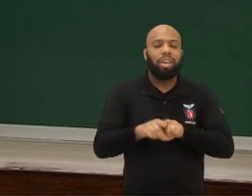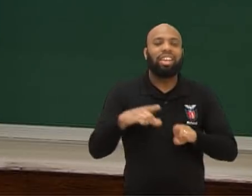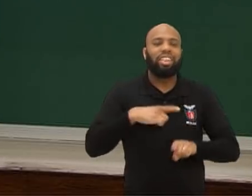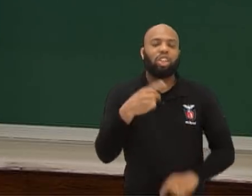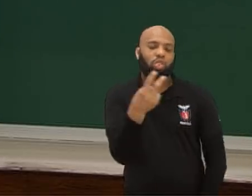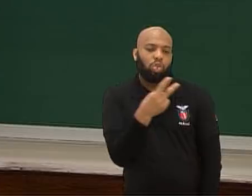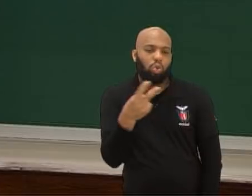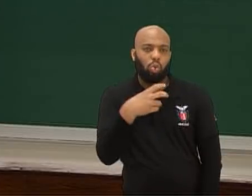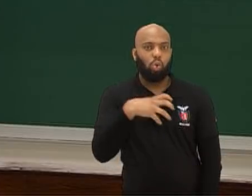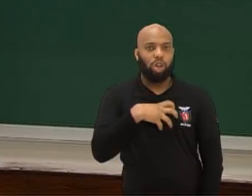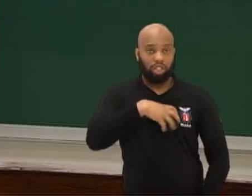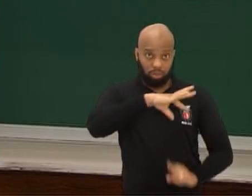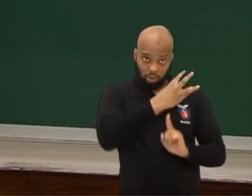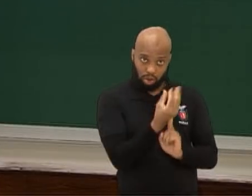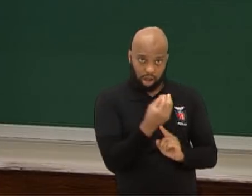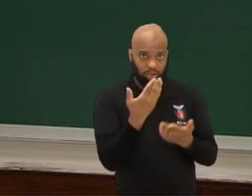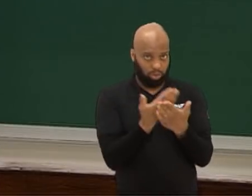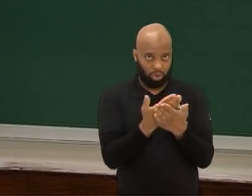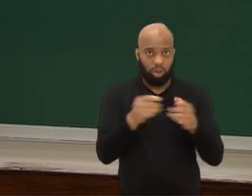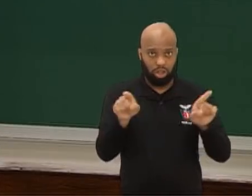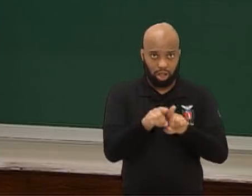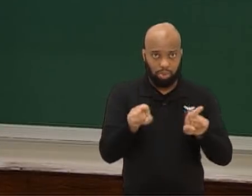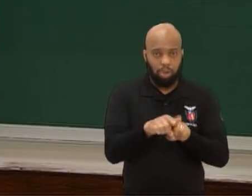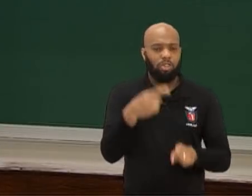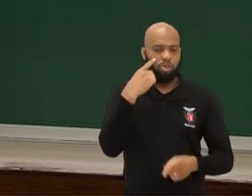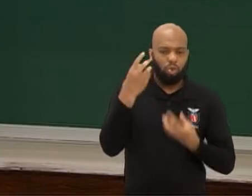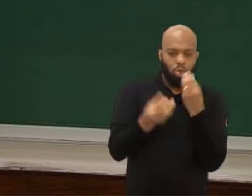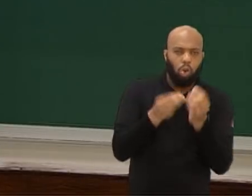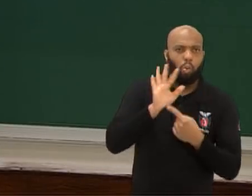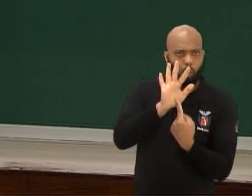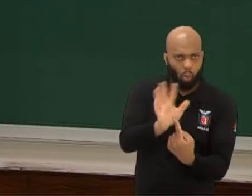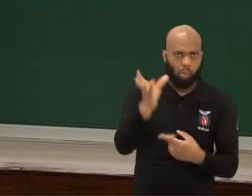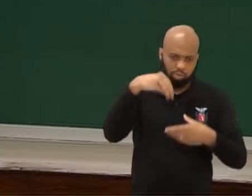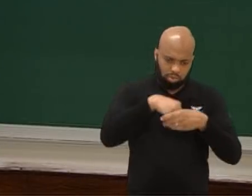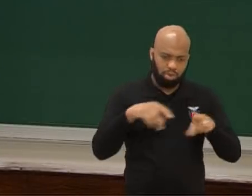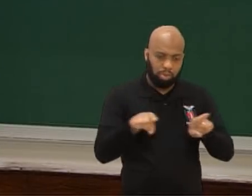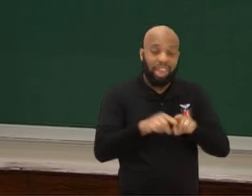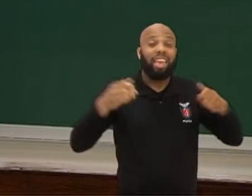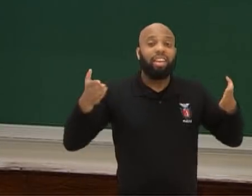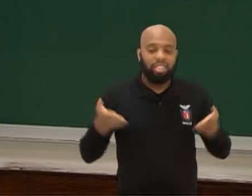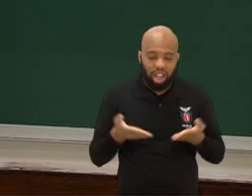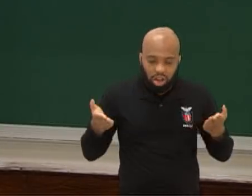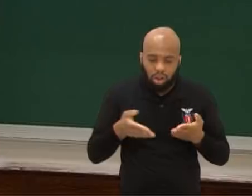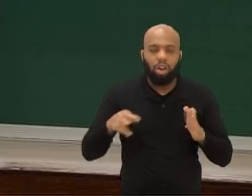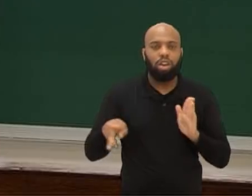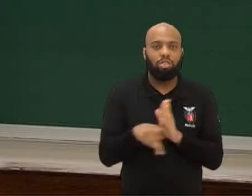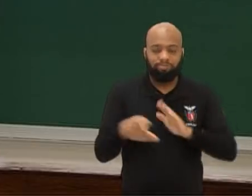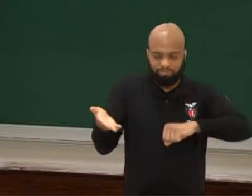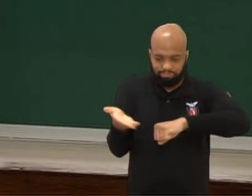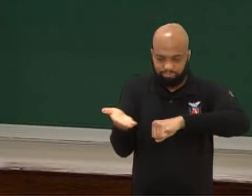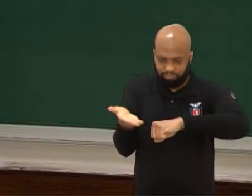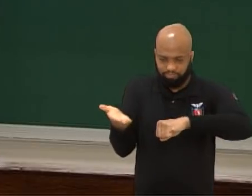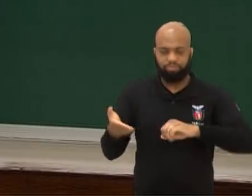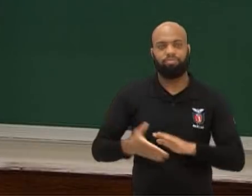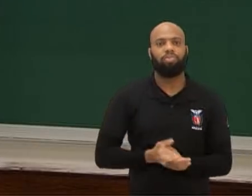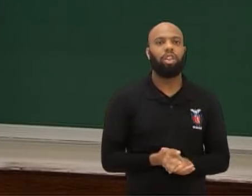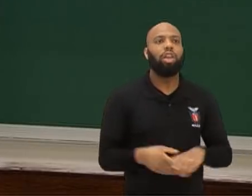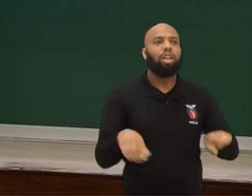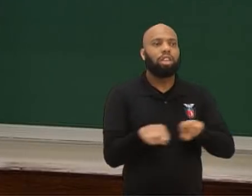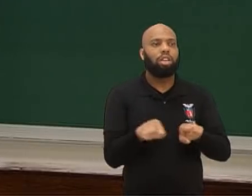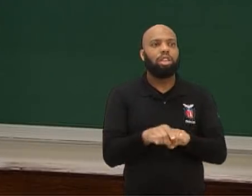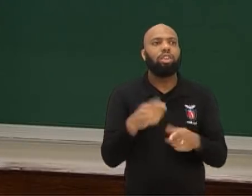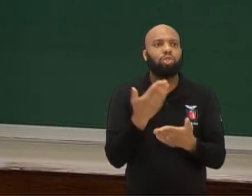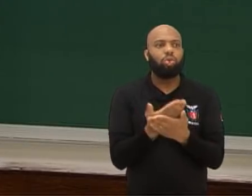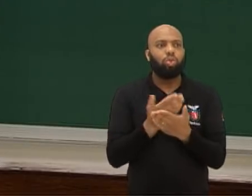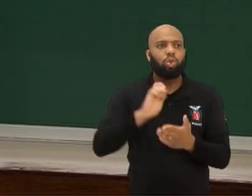duas modalidades artísticas e vimos como elas se apresentam atualmente, né, na contemporaneidade. E nós